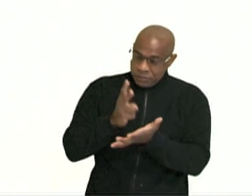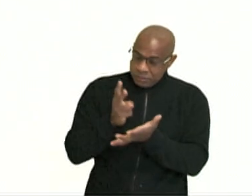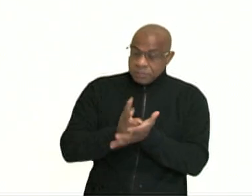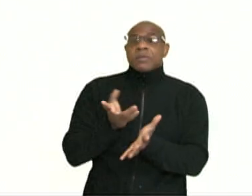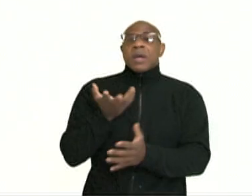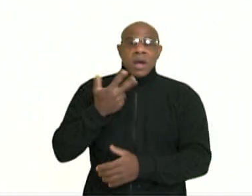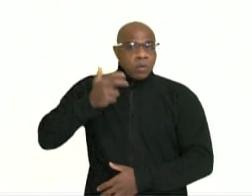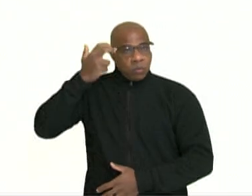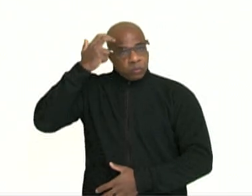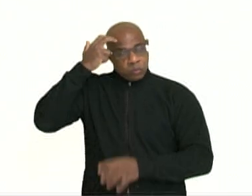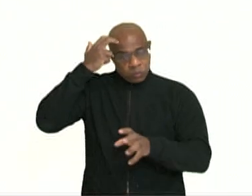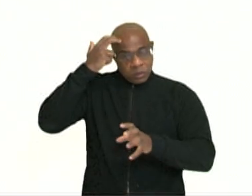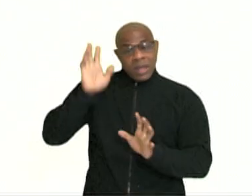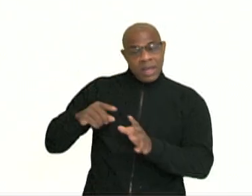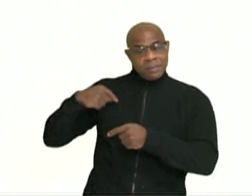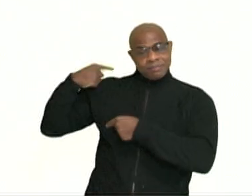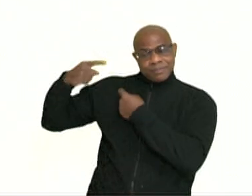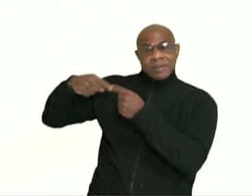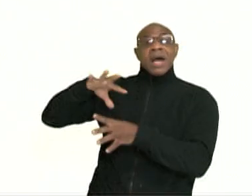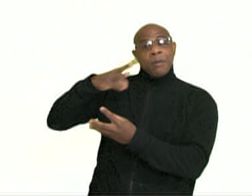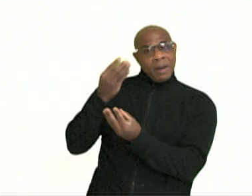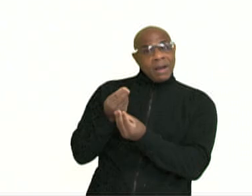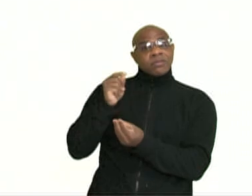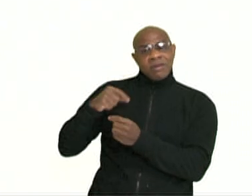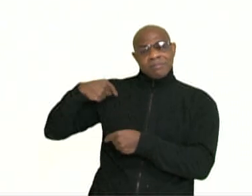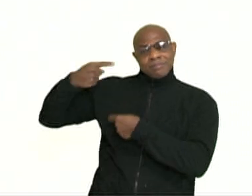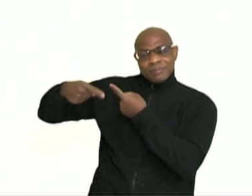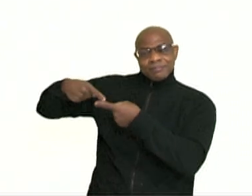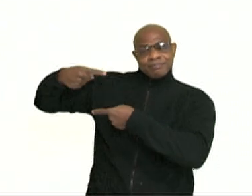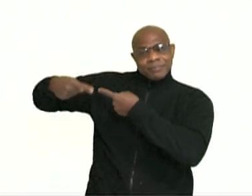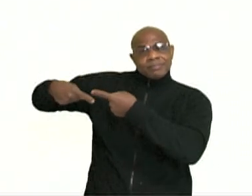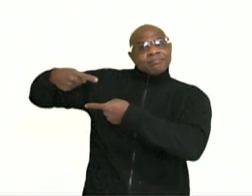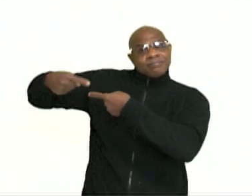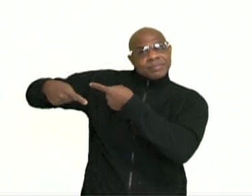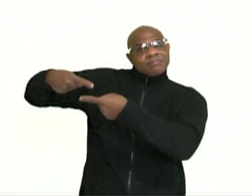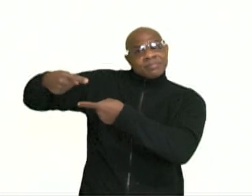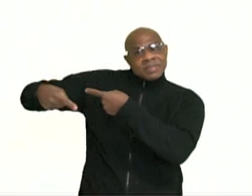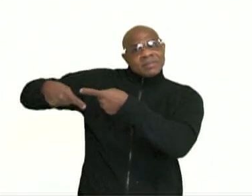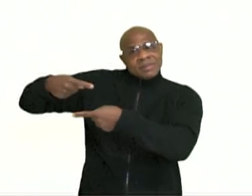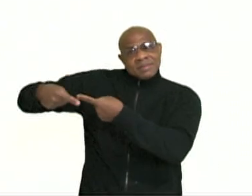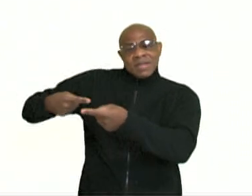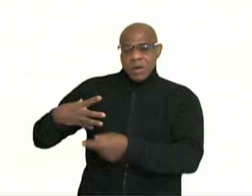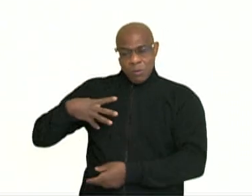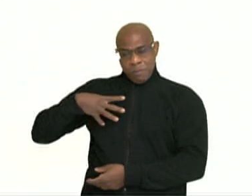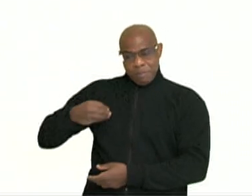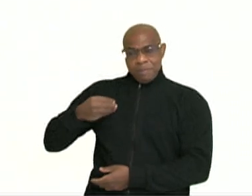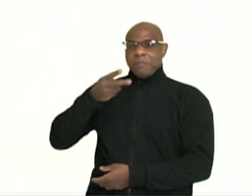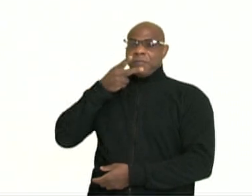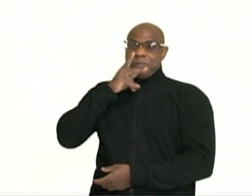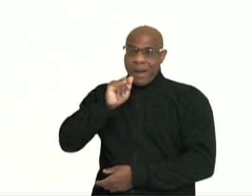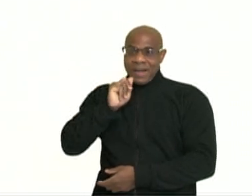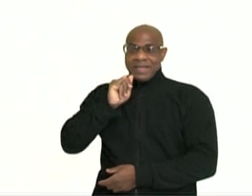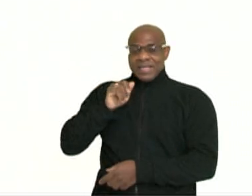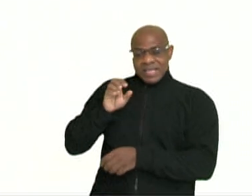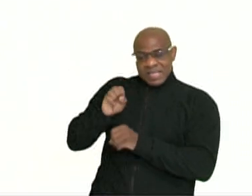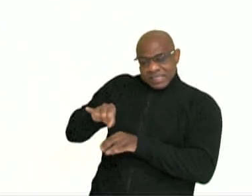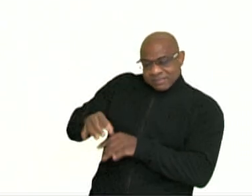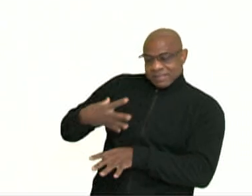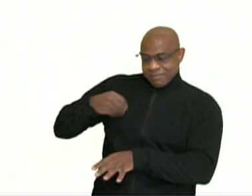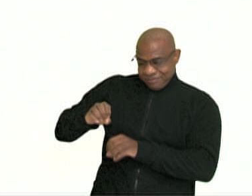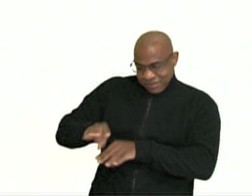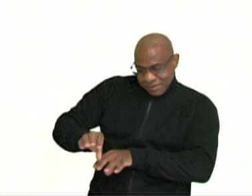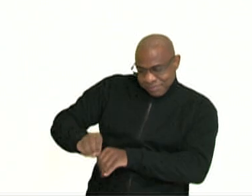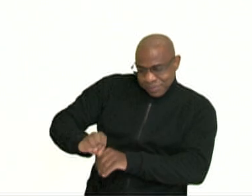uma arte que vai passando de geração a geração. O pai vai ensinando para os filhos como confeccionar